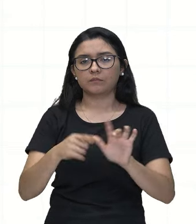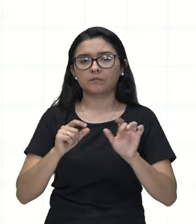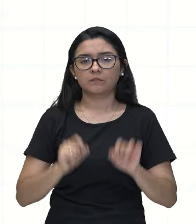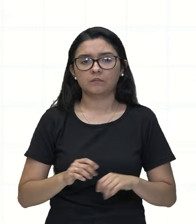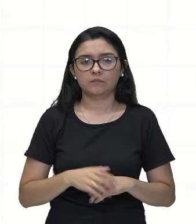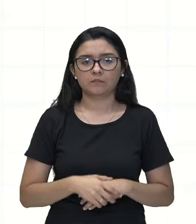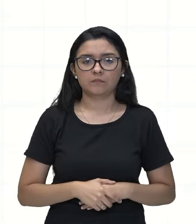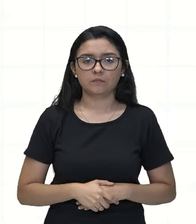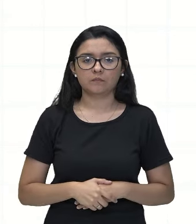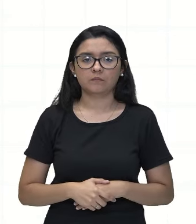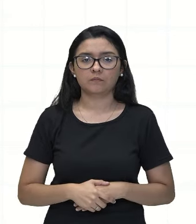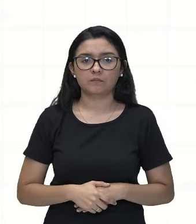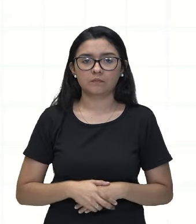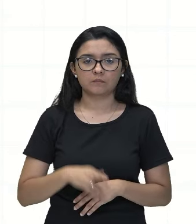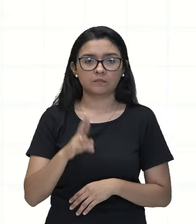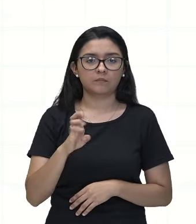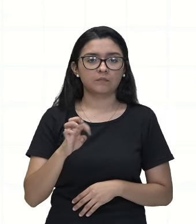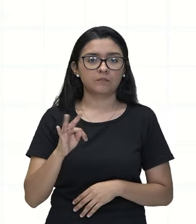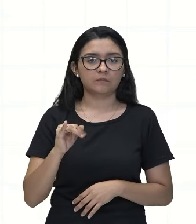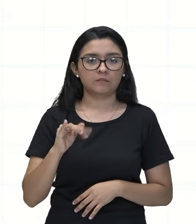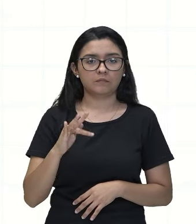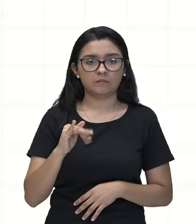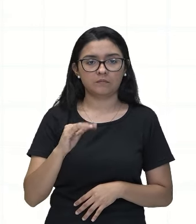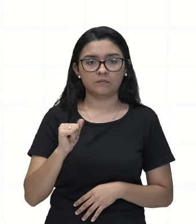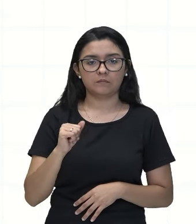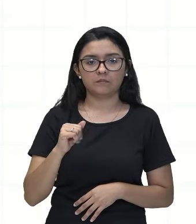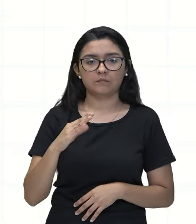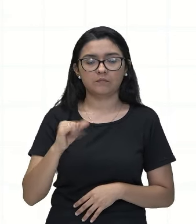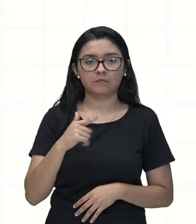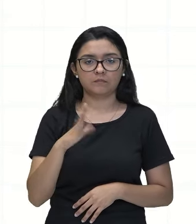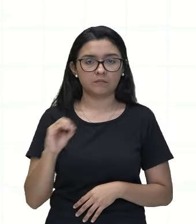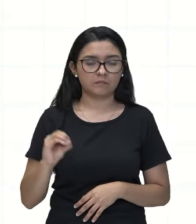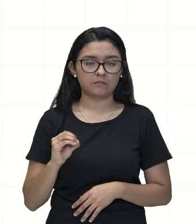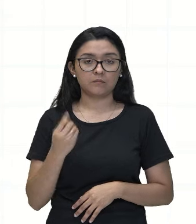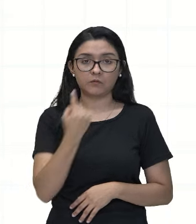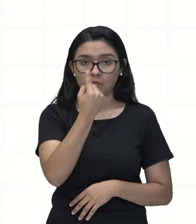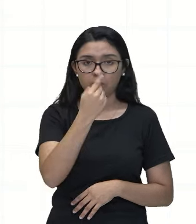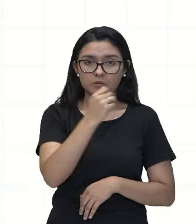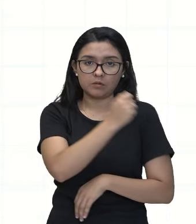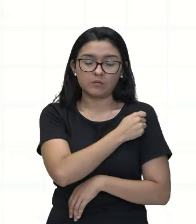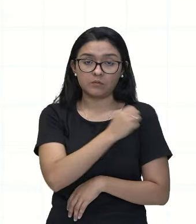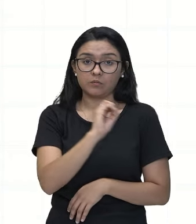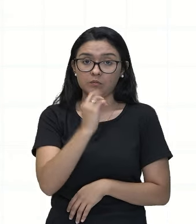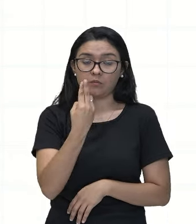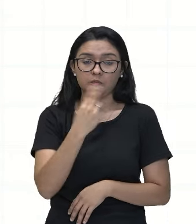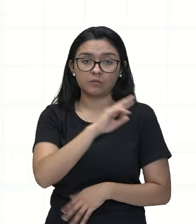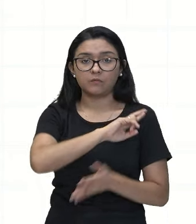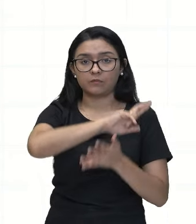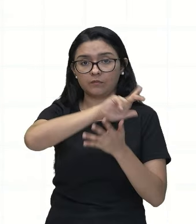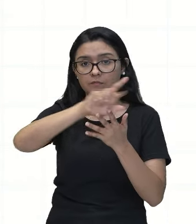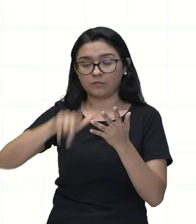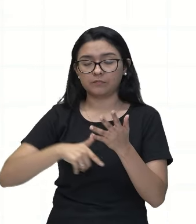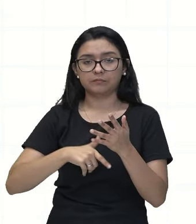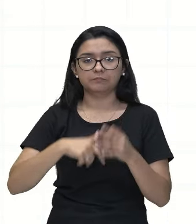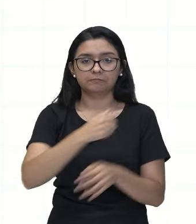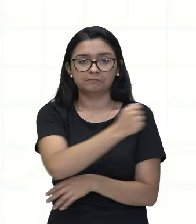retificação ou um AL apenas ou vários alunos vão Cuidar dessa exposição